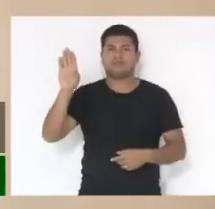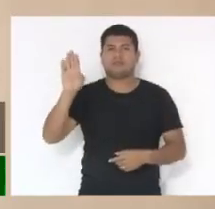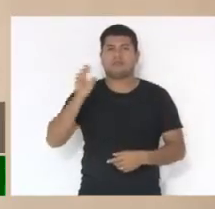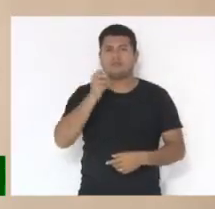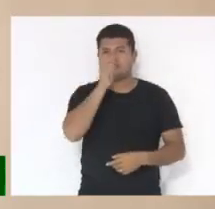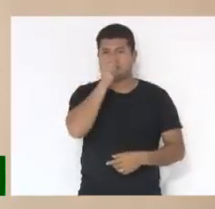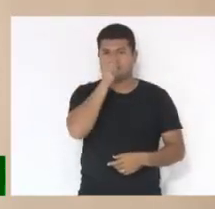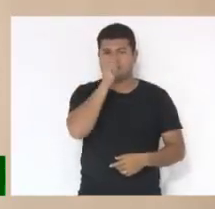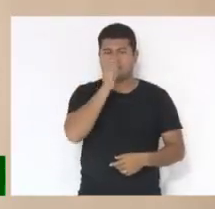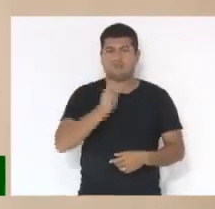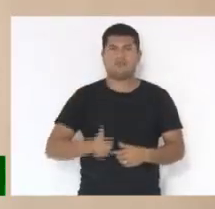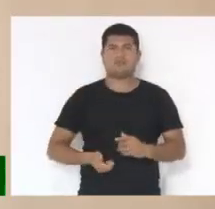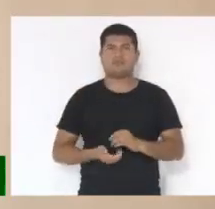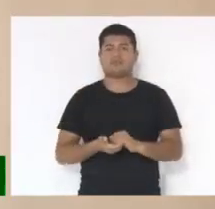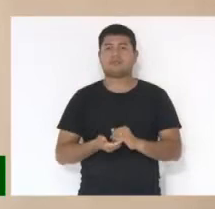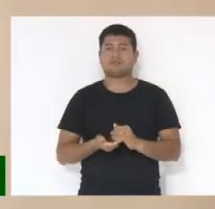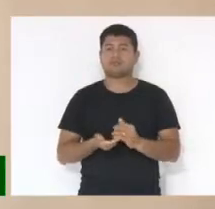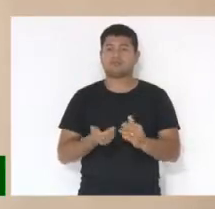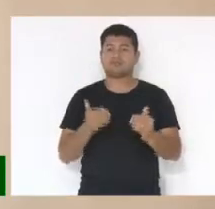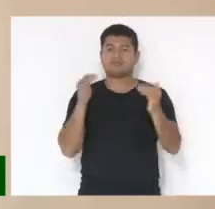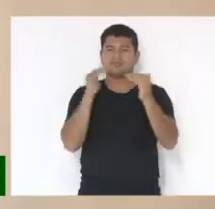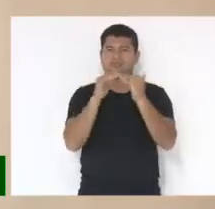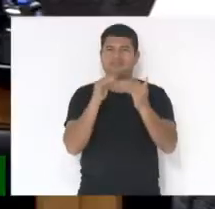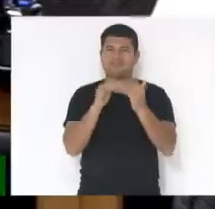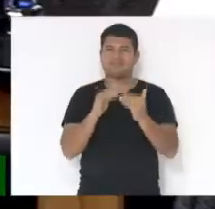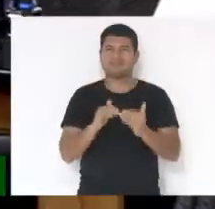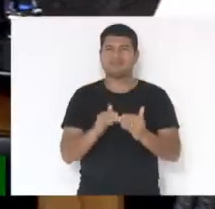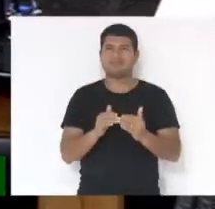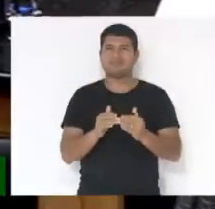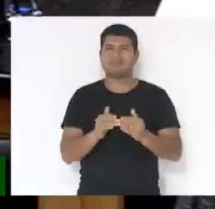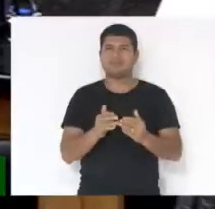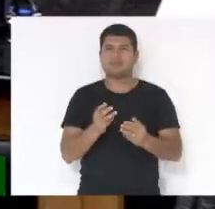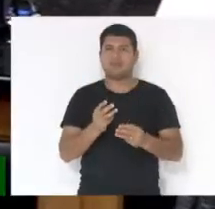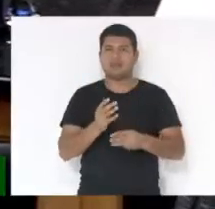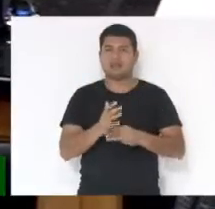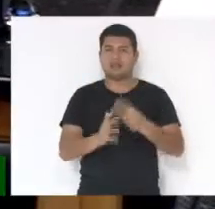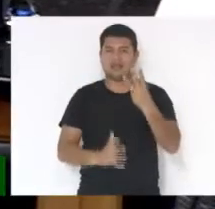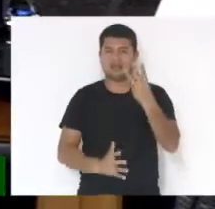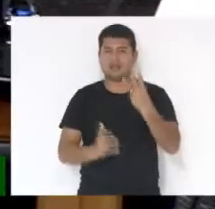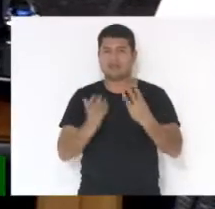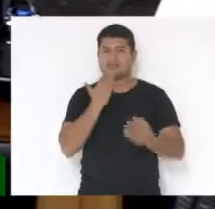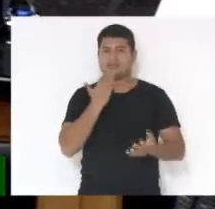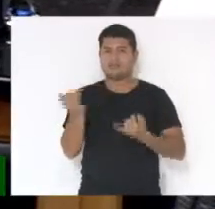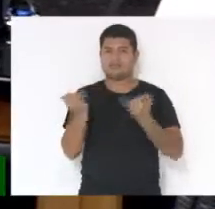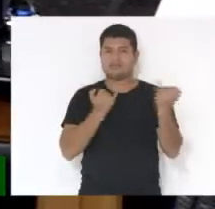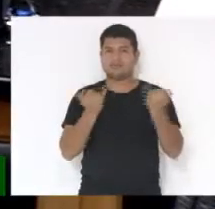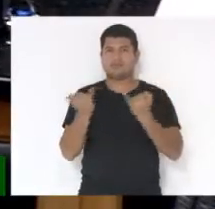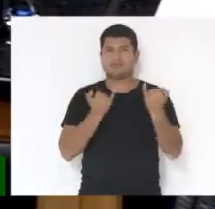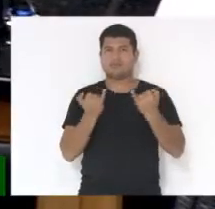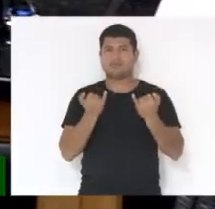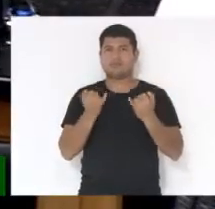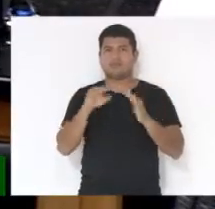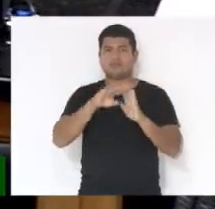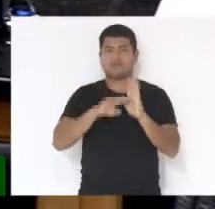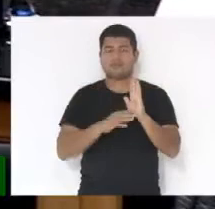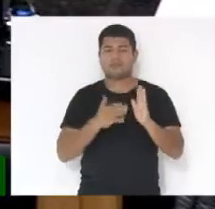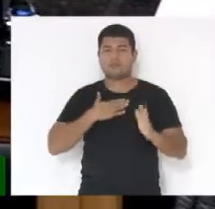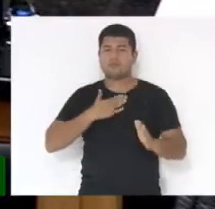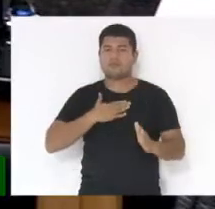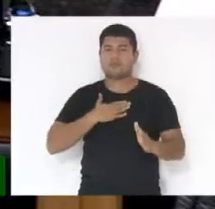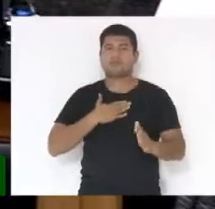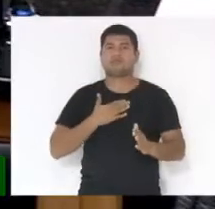por coincidência, os três pedidos de informação que estão no início da pauta são os meus, então